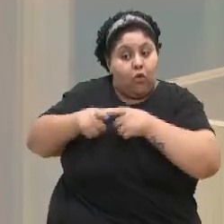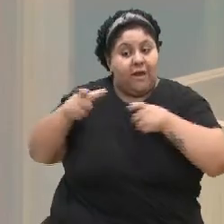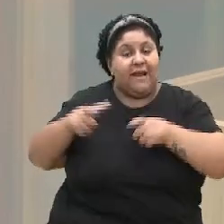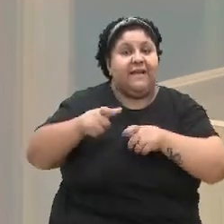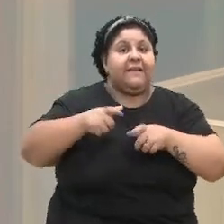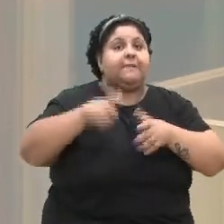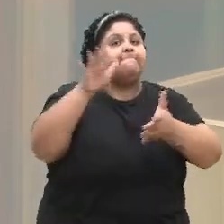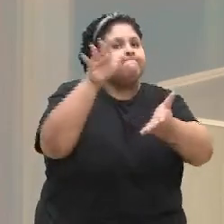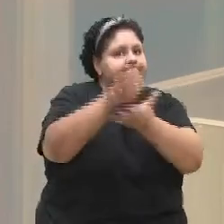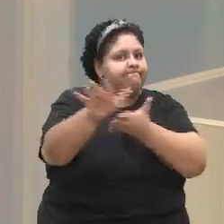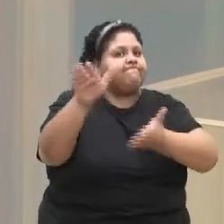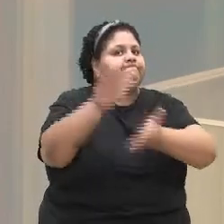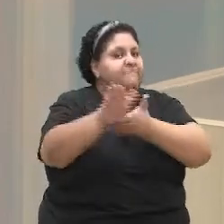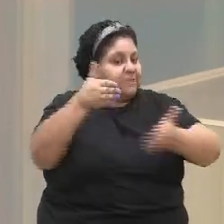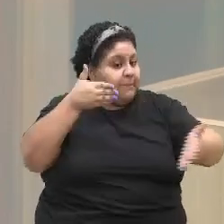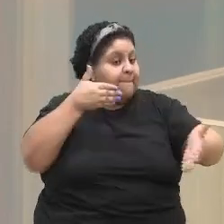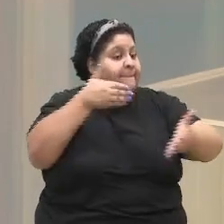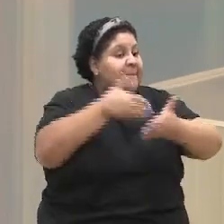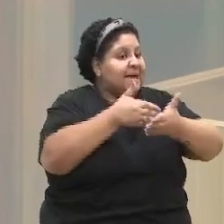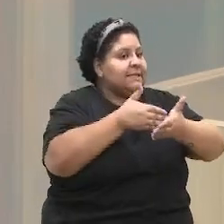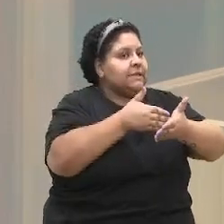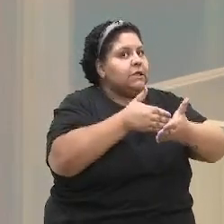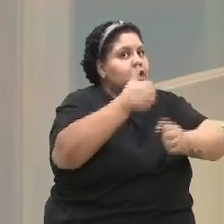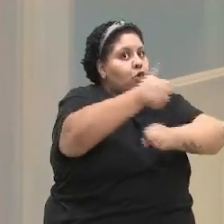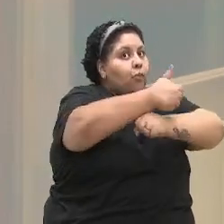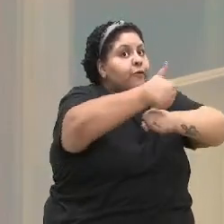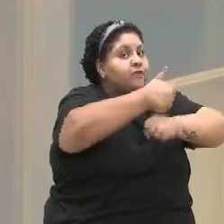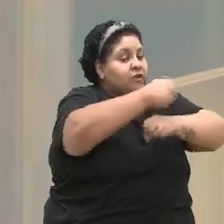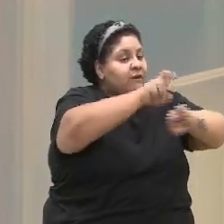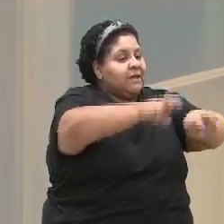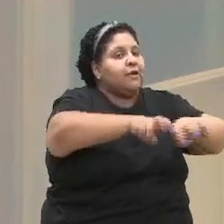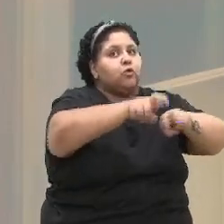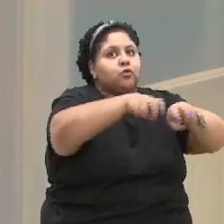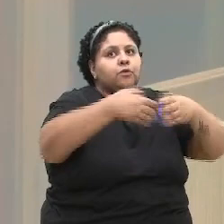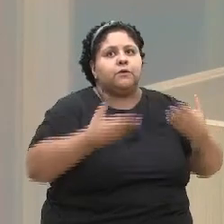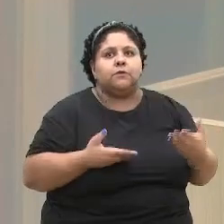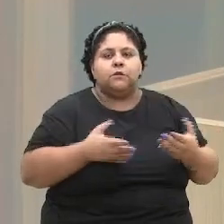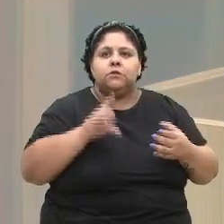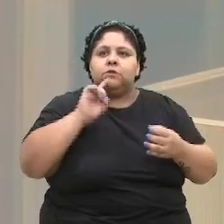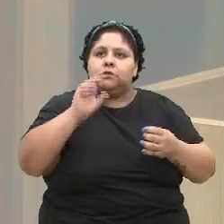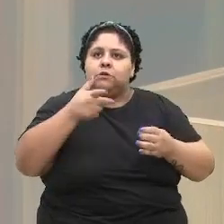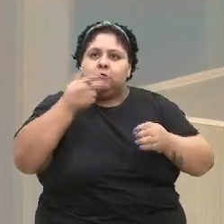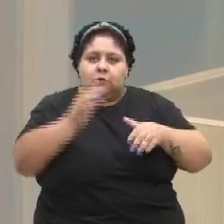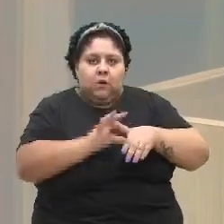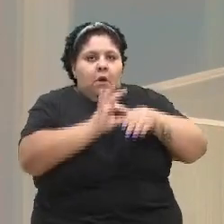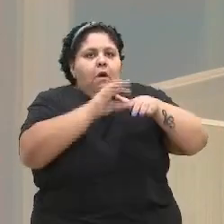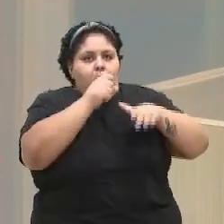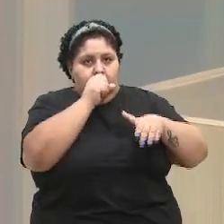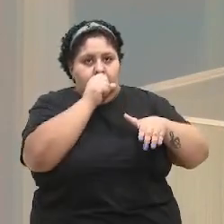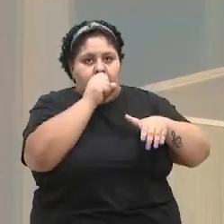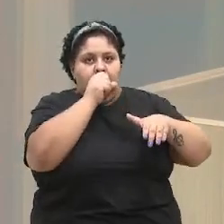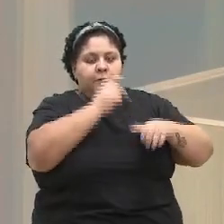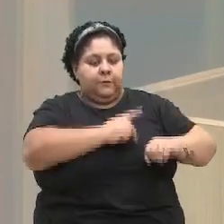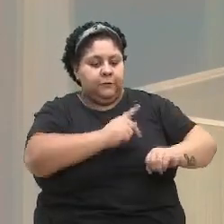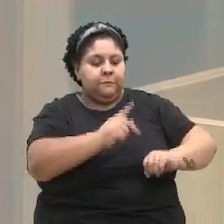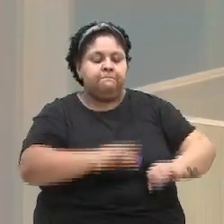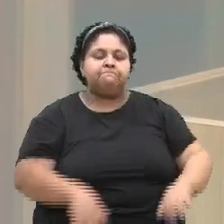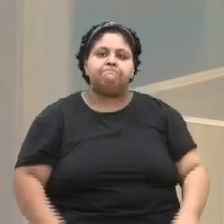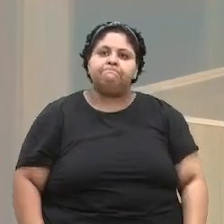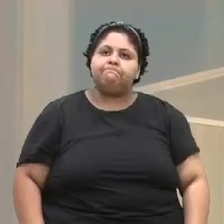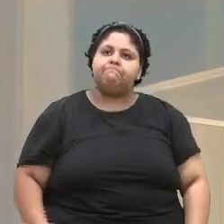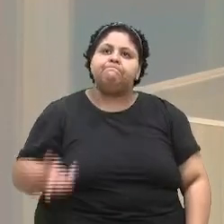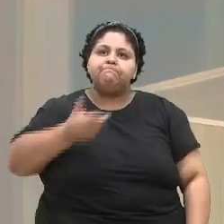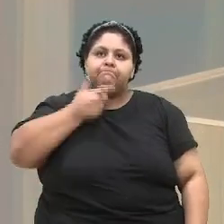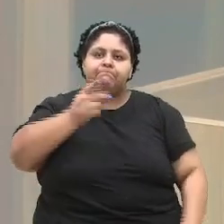dança o pequeno produtor e o médio produtor peço uma declaração de líder senhora presidente em